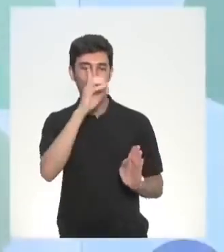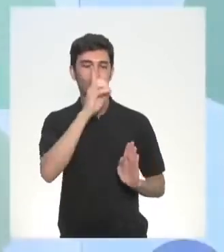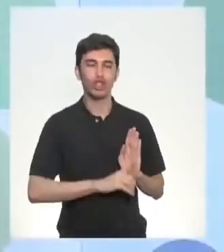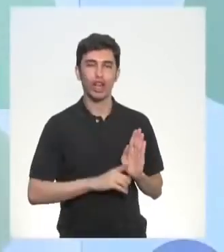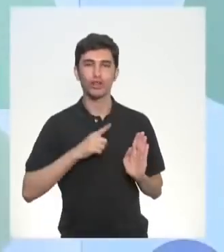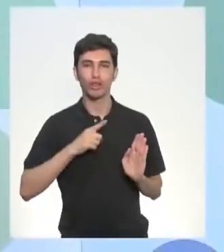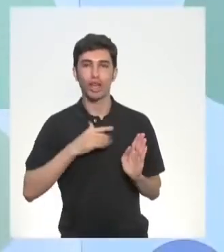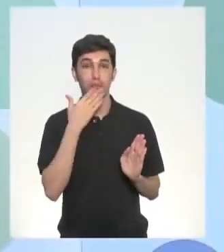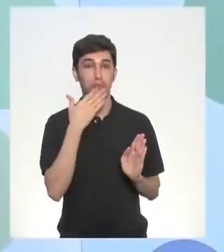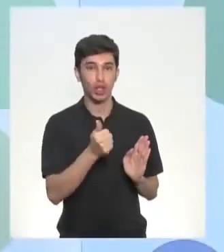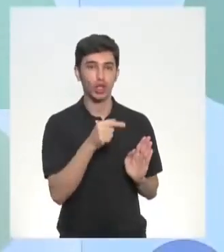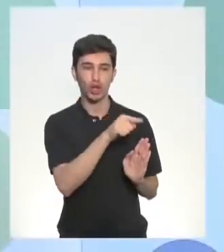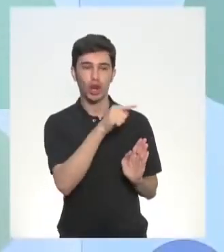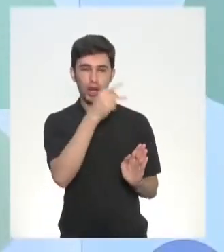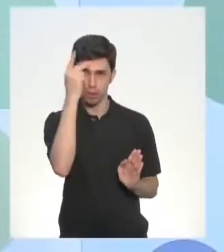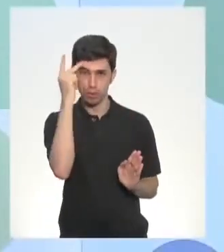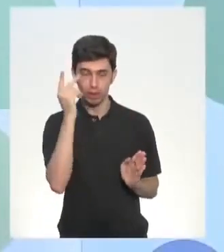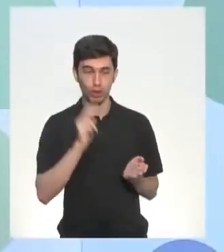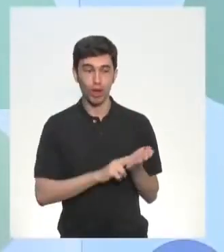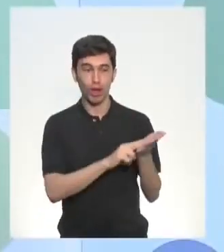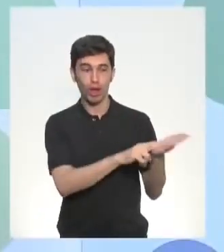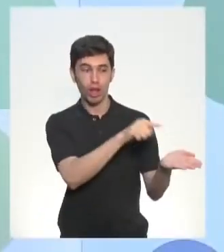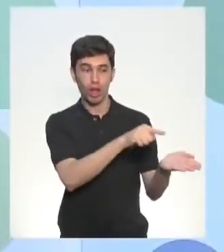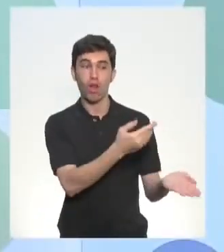pediu. Pode voltar lá para o final, vamos lá.